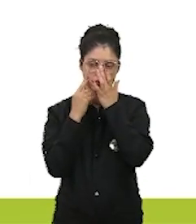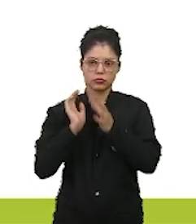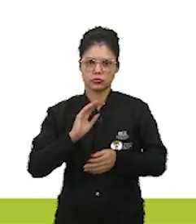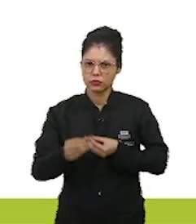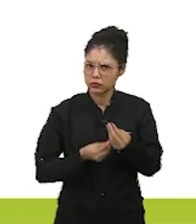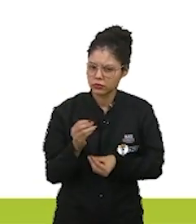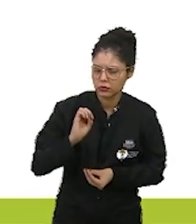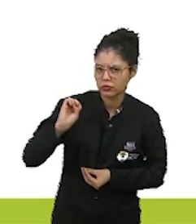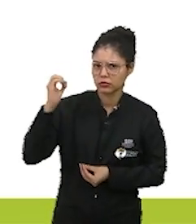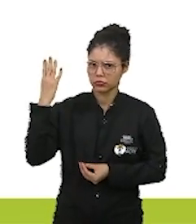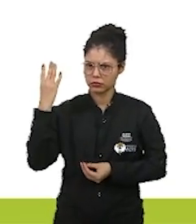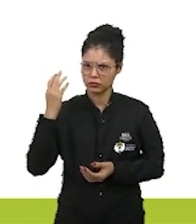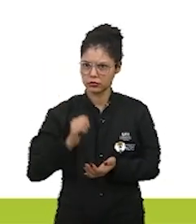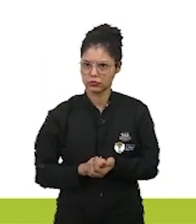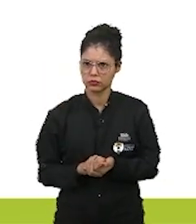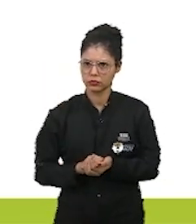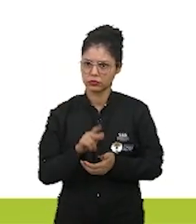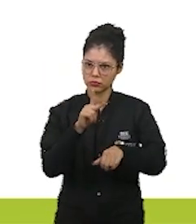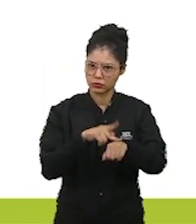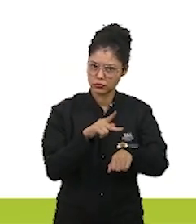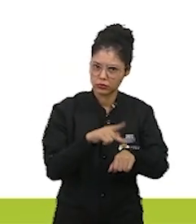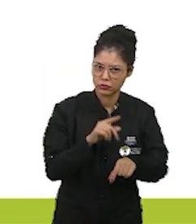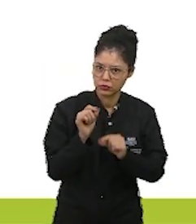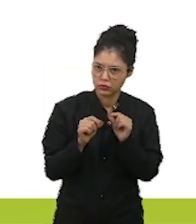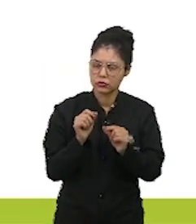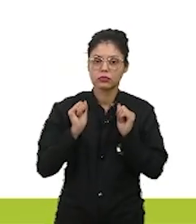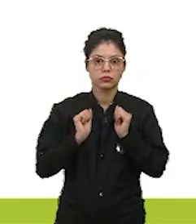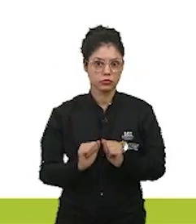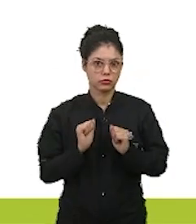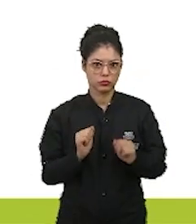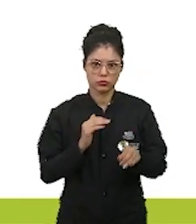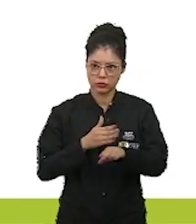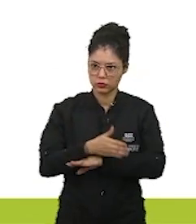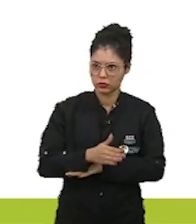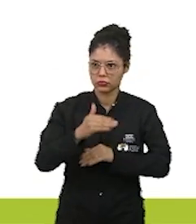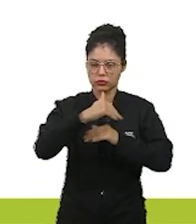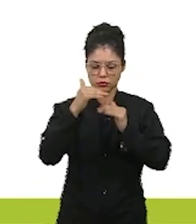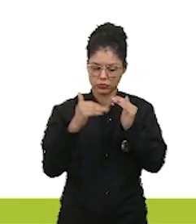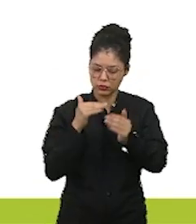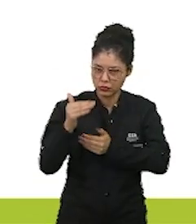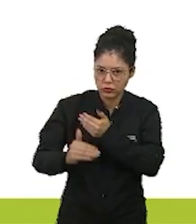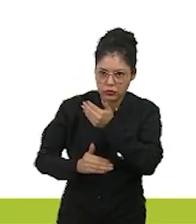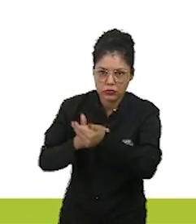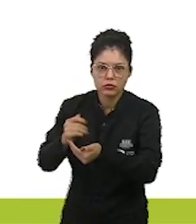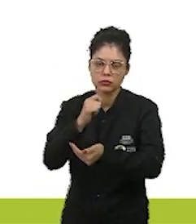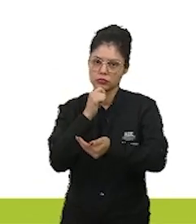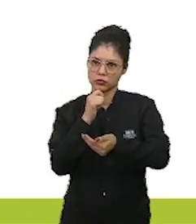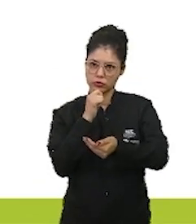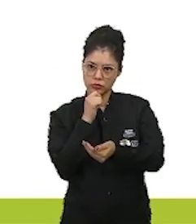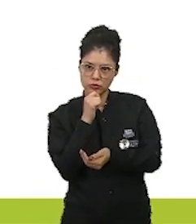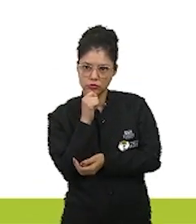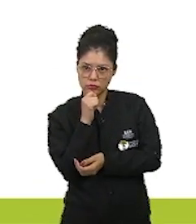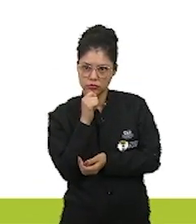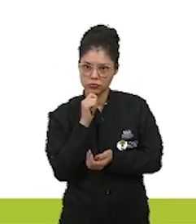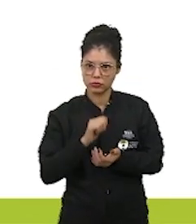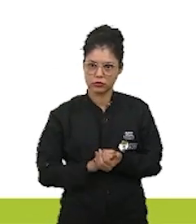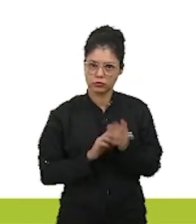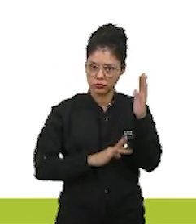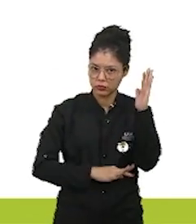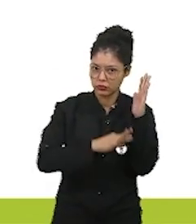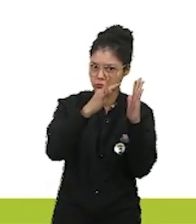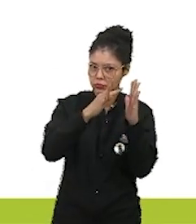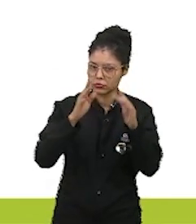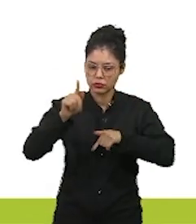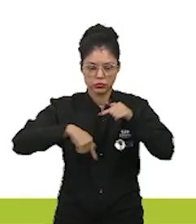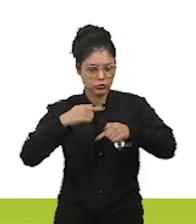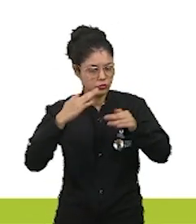como que acontece? A rocha sedimentar, ela pode passar aí por todo o seu processo de intemperismo